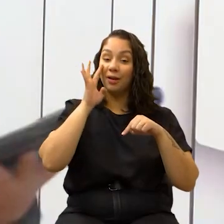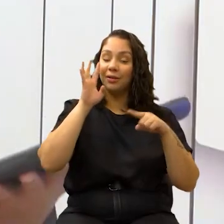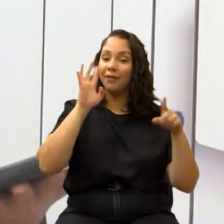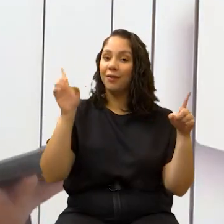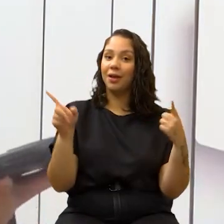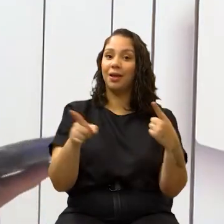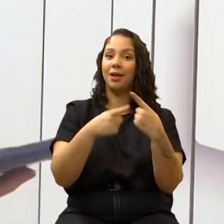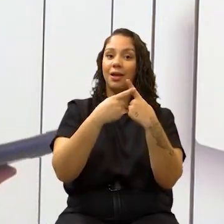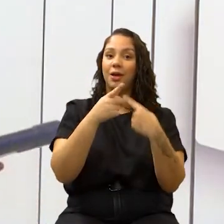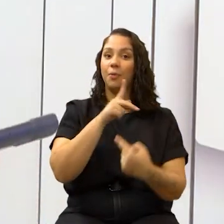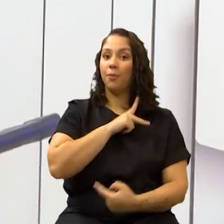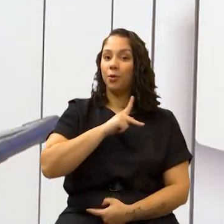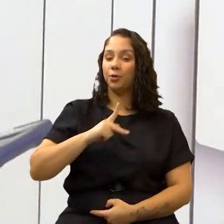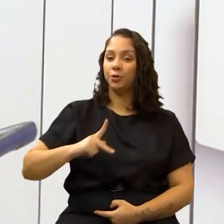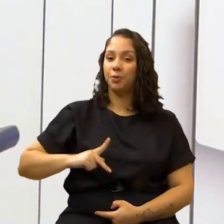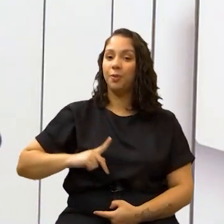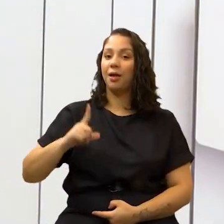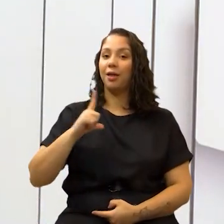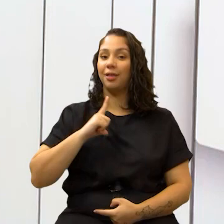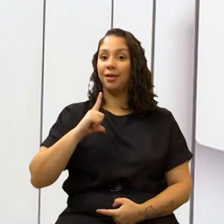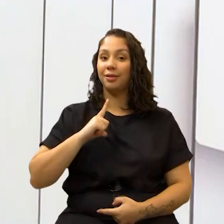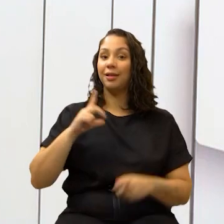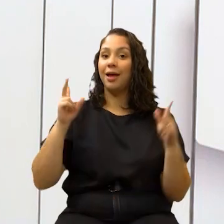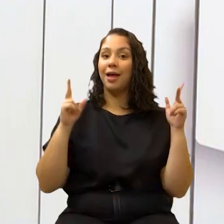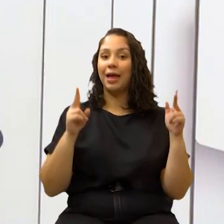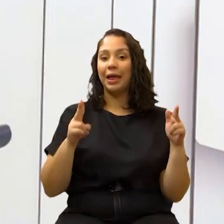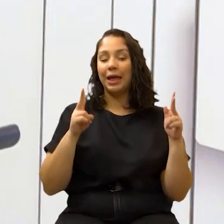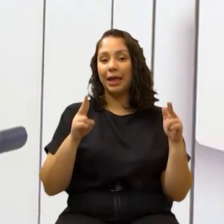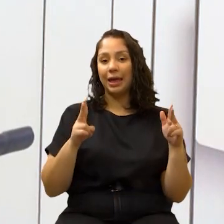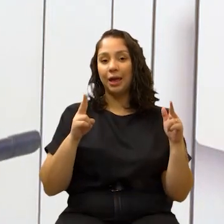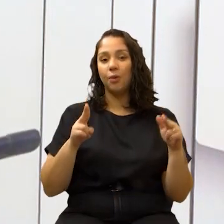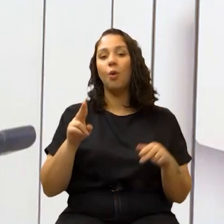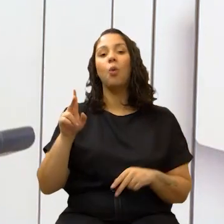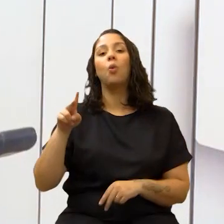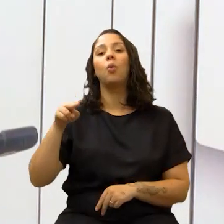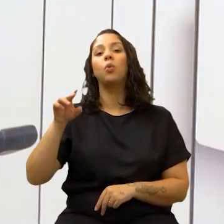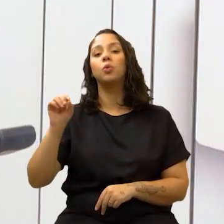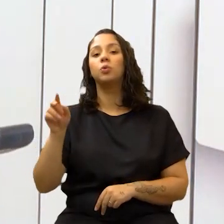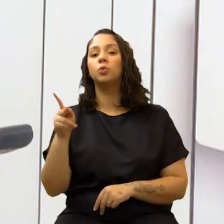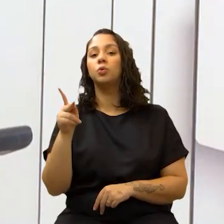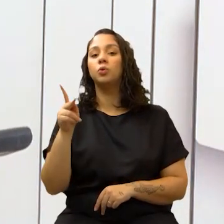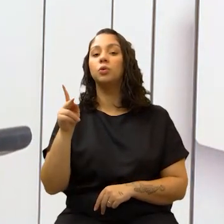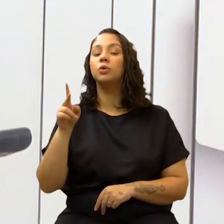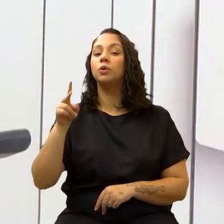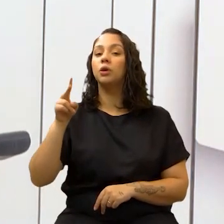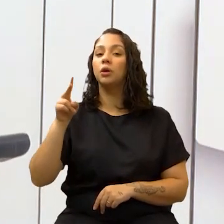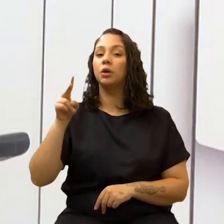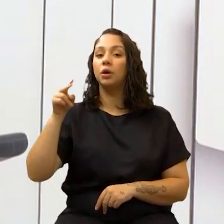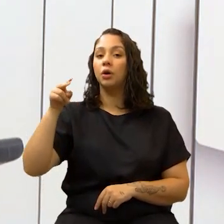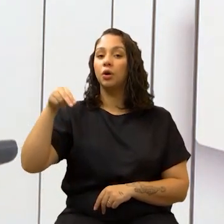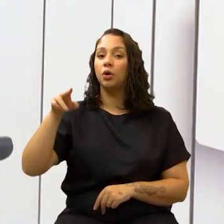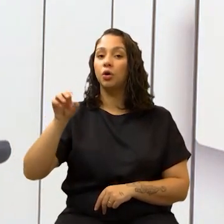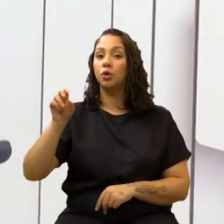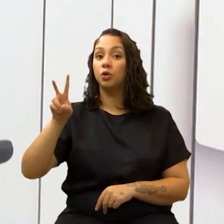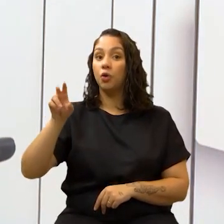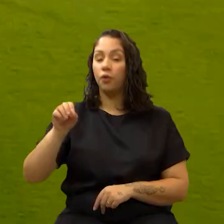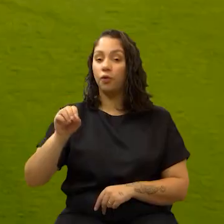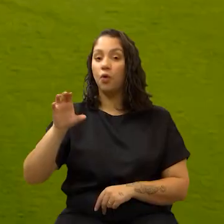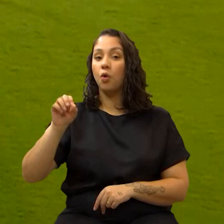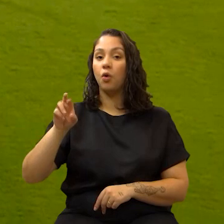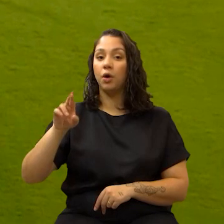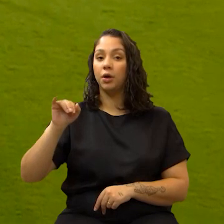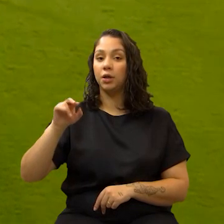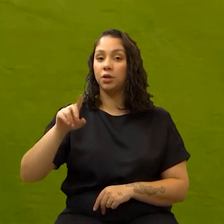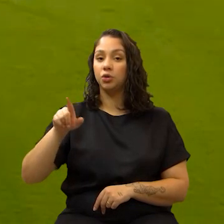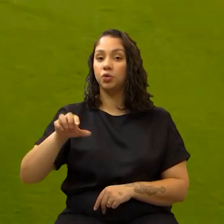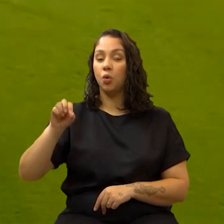E nesta quarta-feira, a Ponte Preta empatou com o Novo Horizontino no primeiro jogo da final da Série A2. Confira.